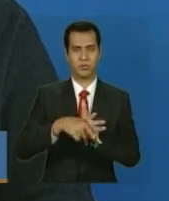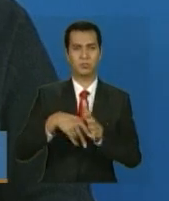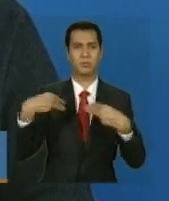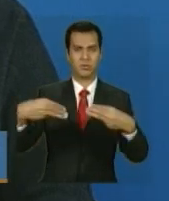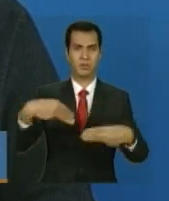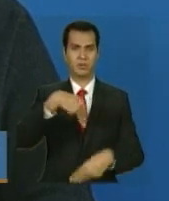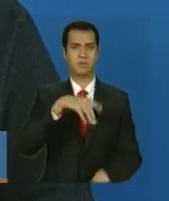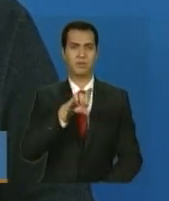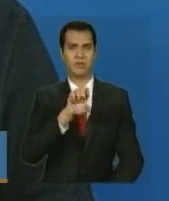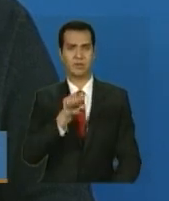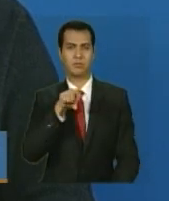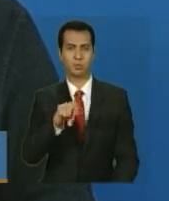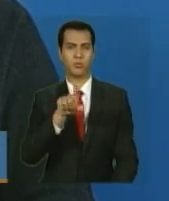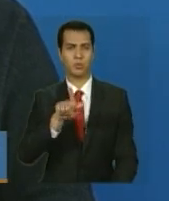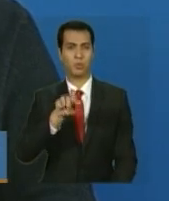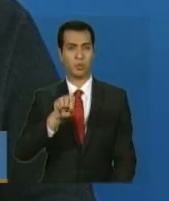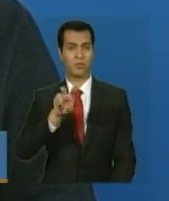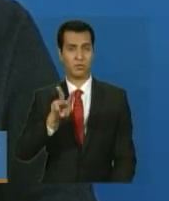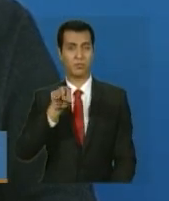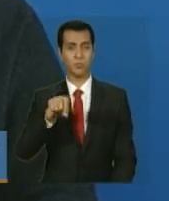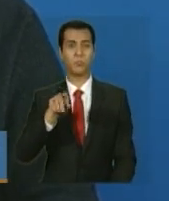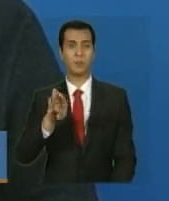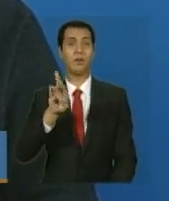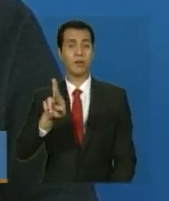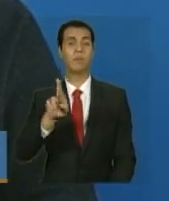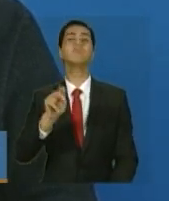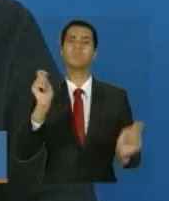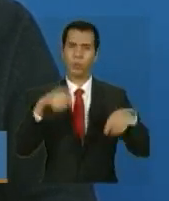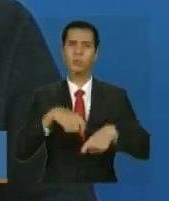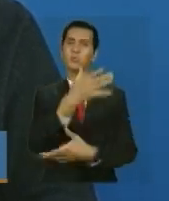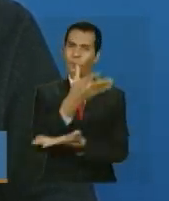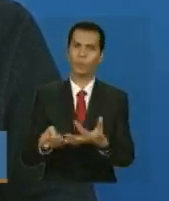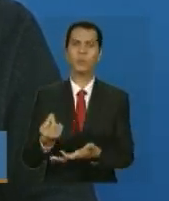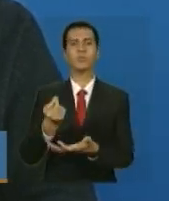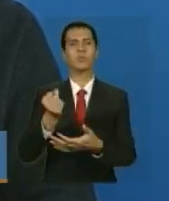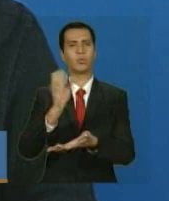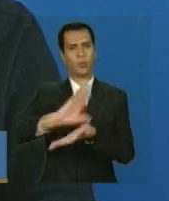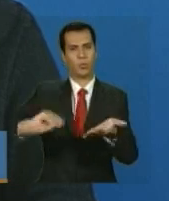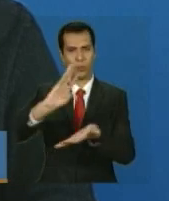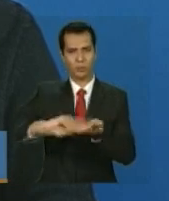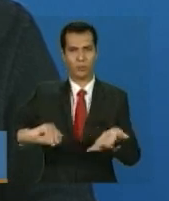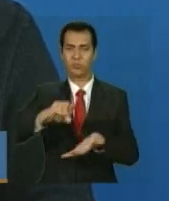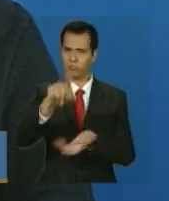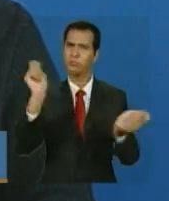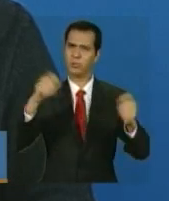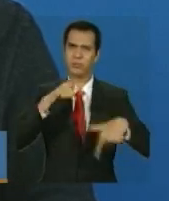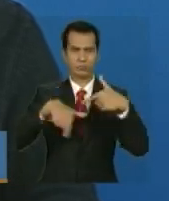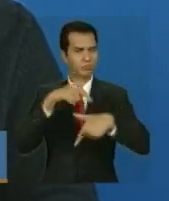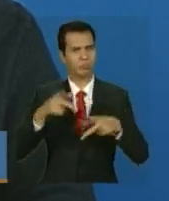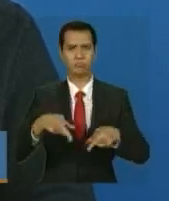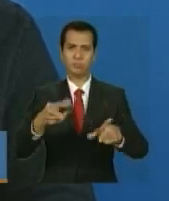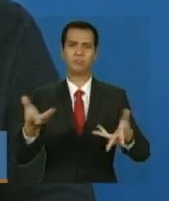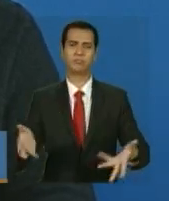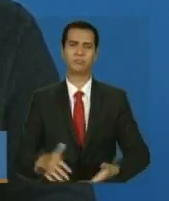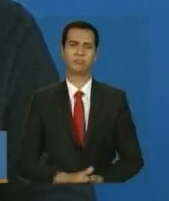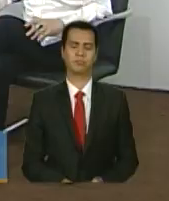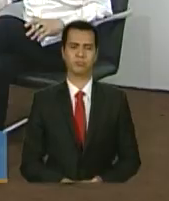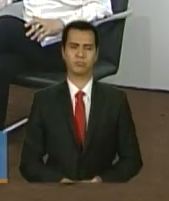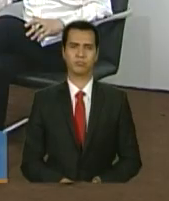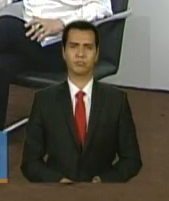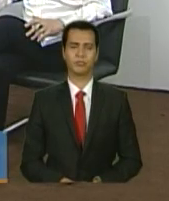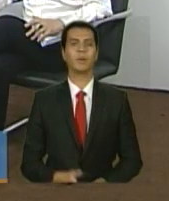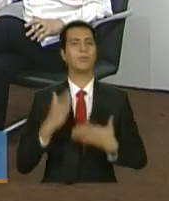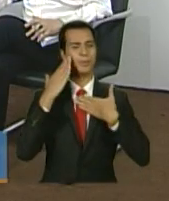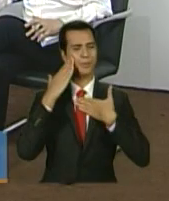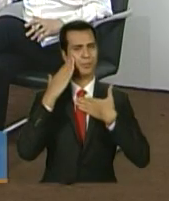mds.gov.br. E você pode sim e deve já ir fazendo a sua parte. Eu agradeço É muito a isso. participação de